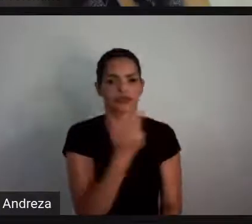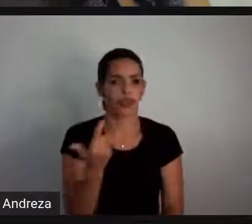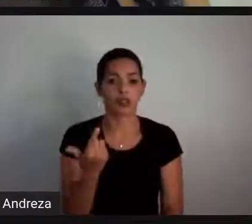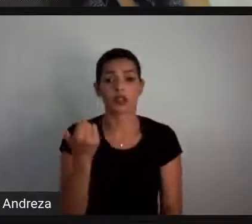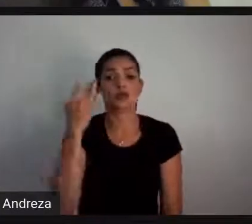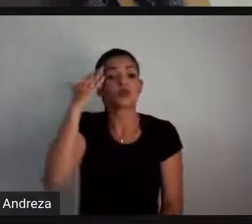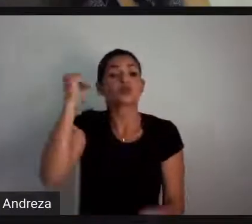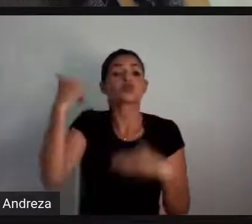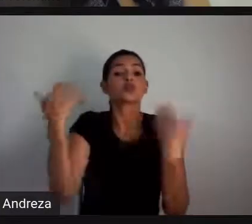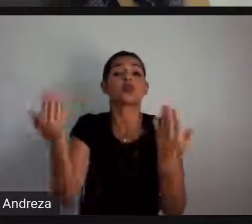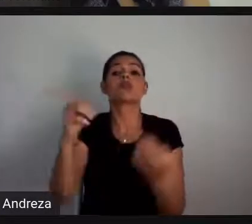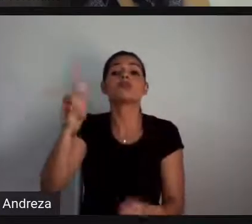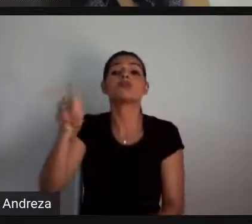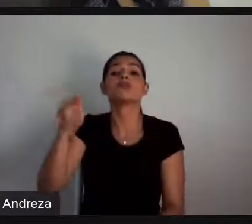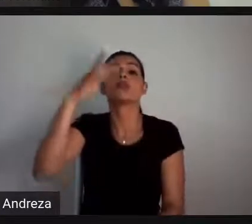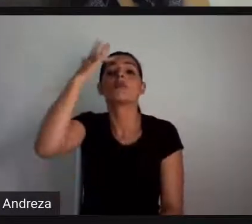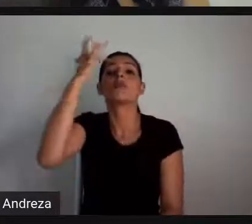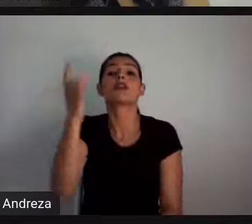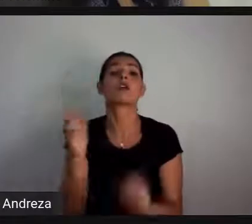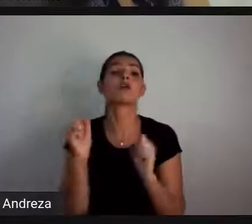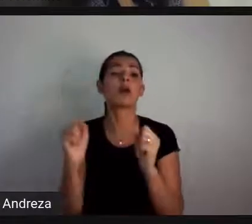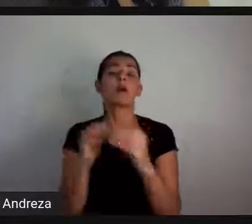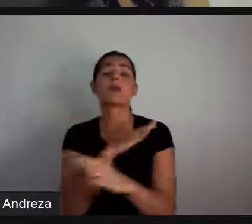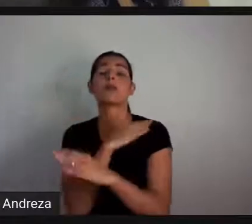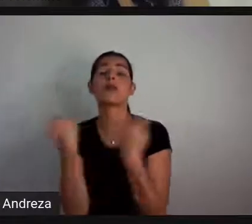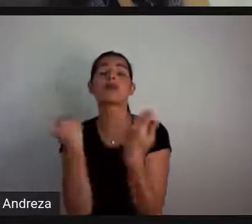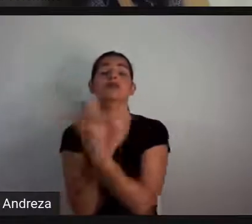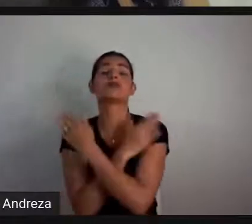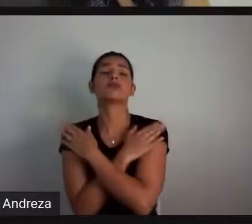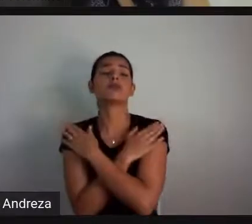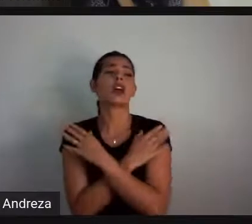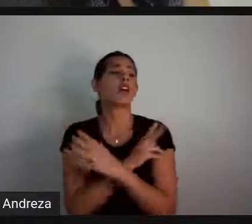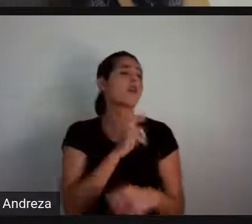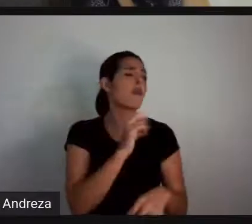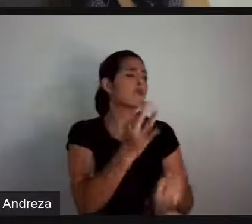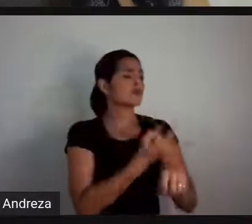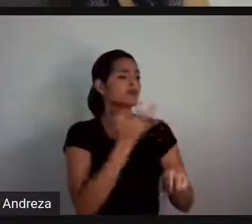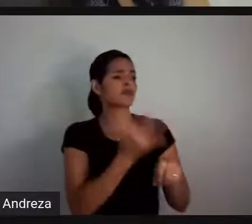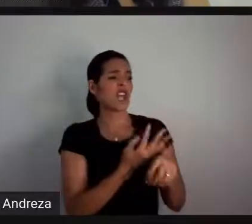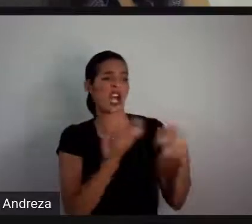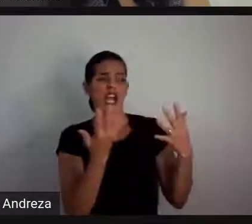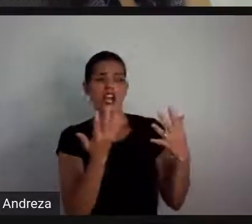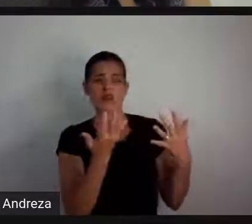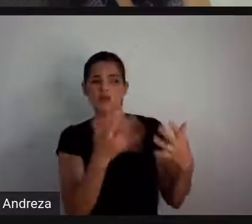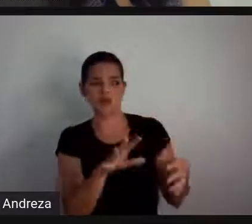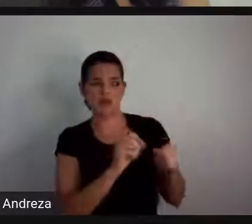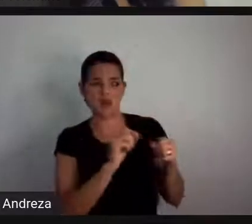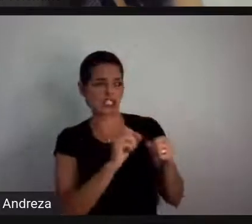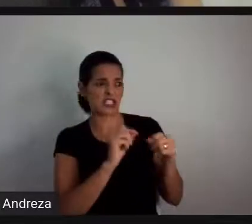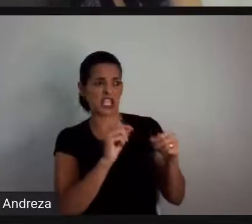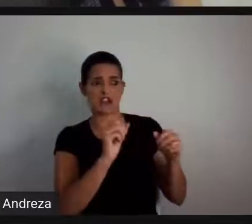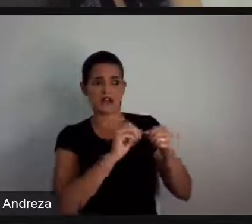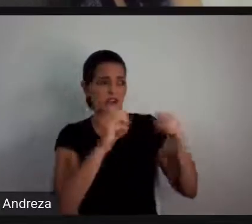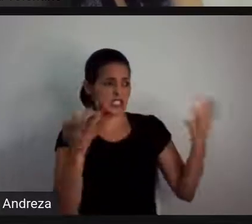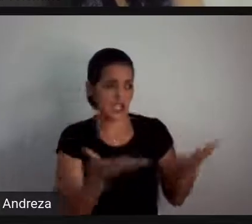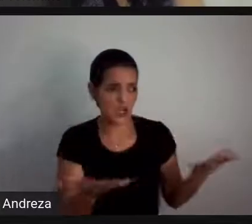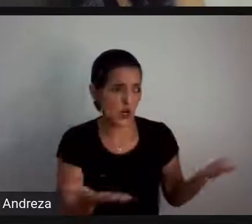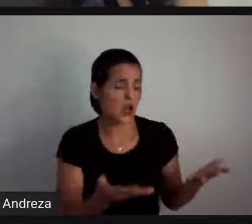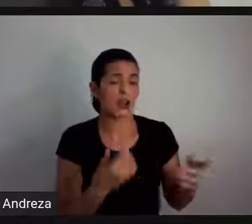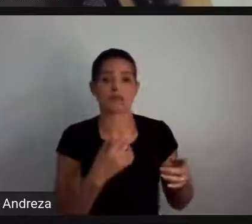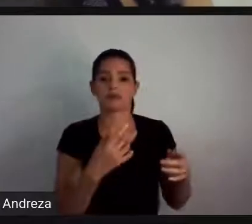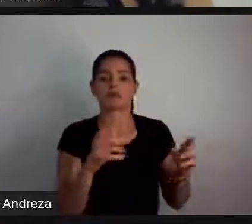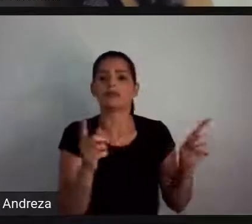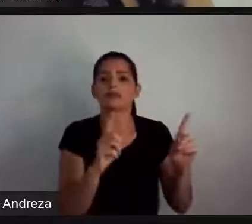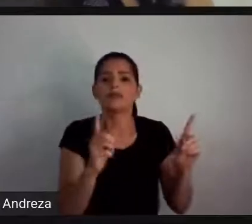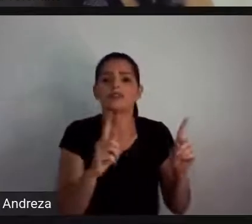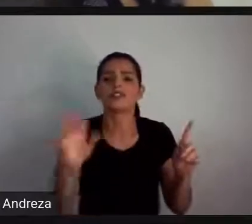morrer amanhã, então para que eu vou fazer tudo isso, me privar de tantas coisas, a vida acontece agora, né? A gente vem com essas falas,